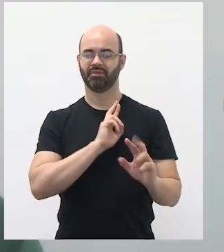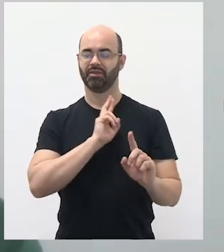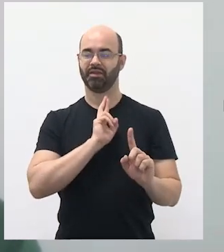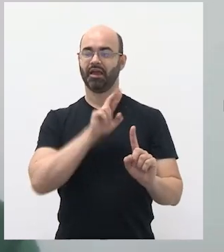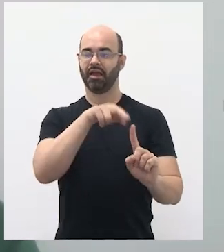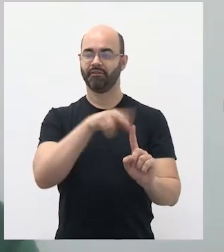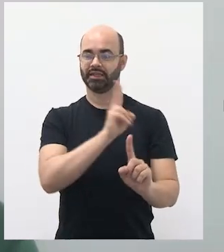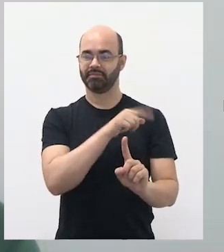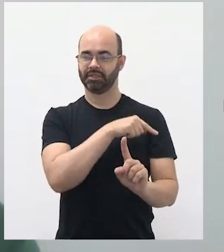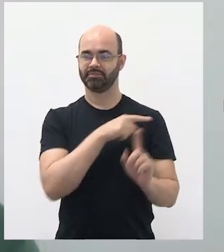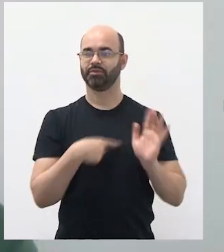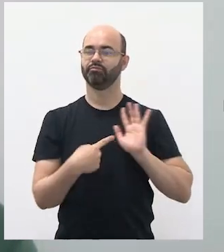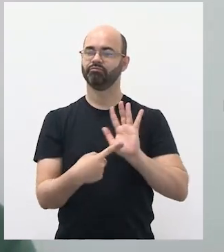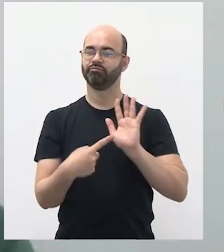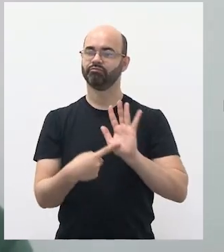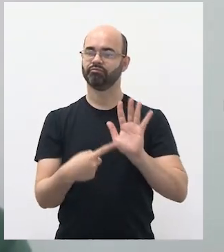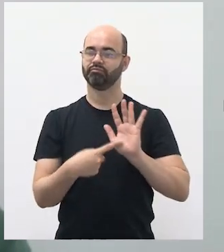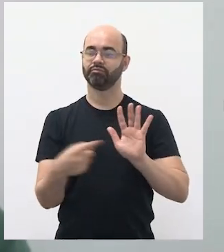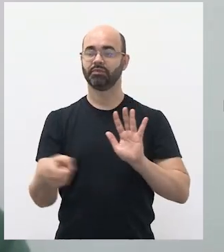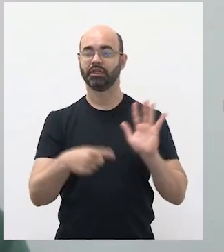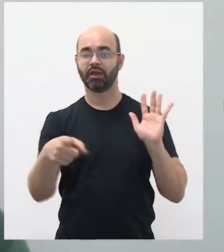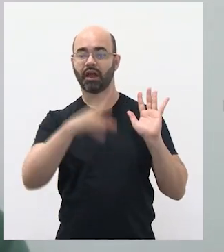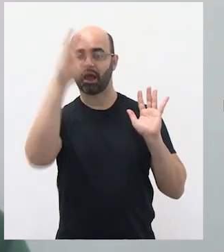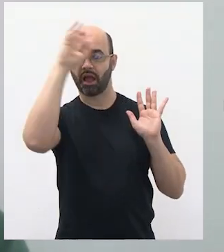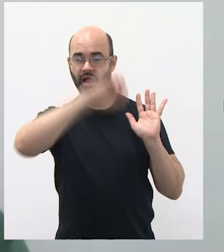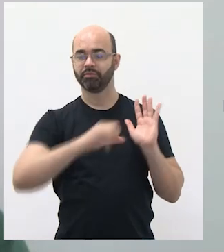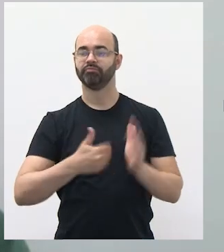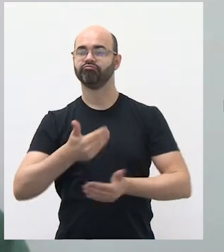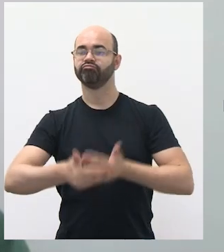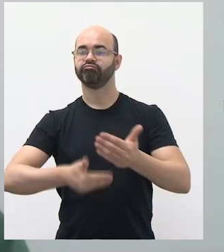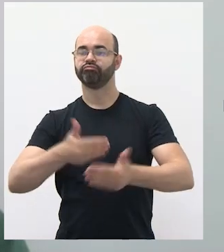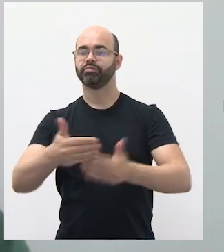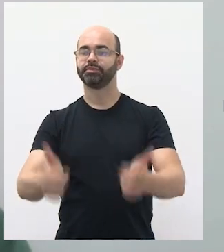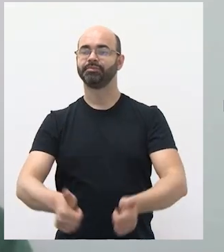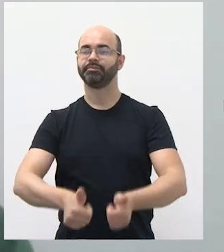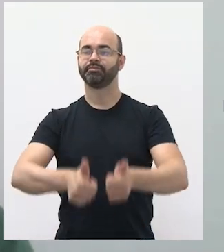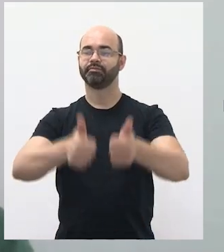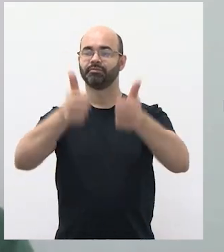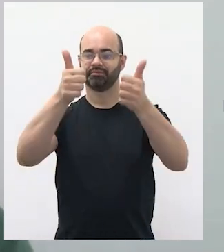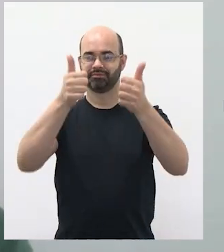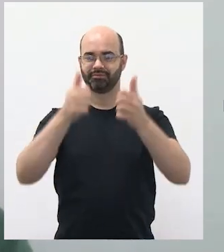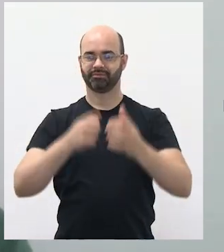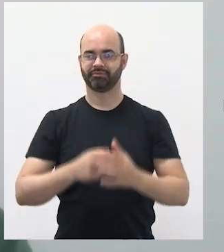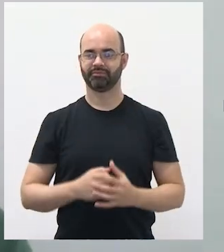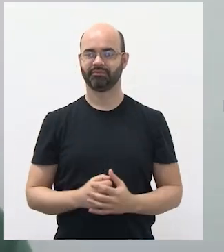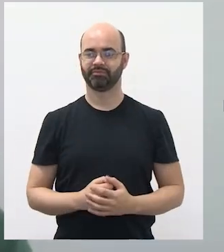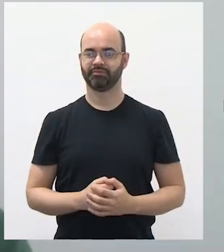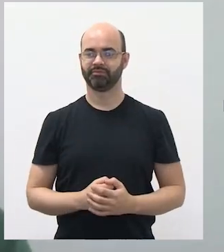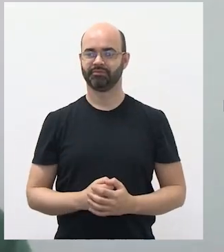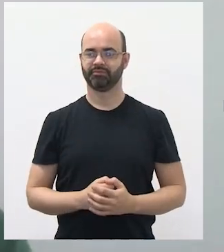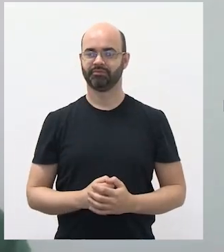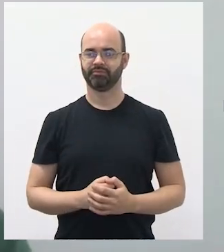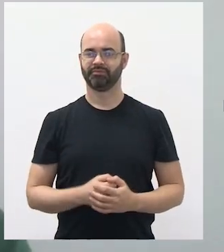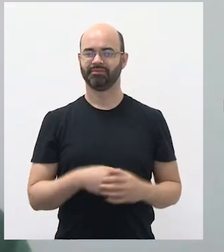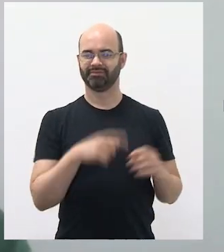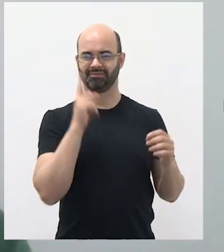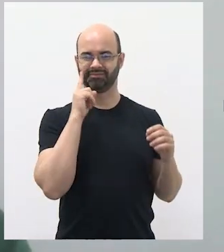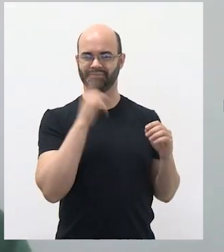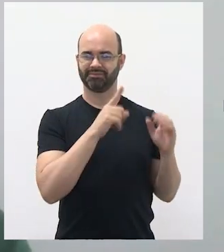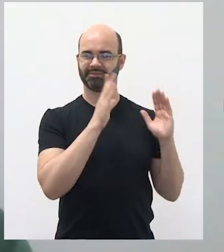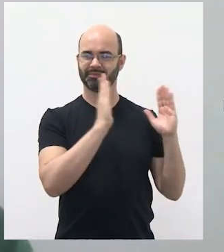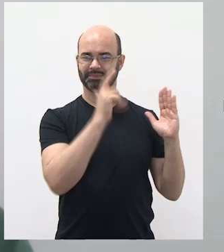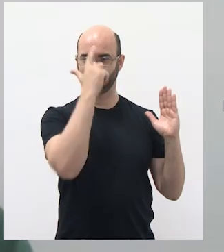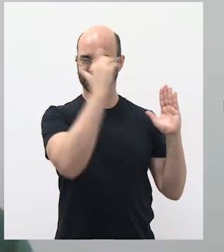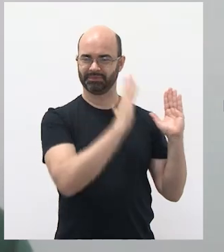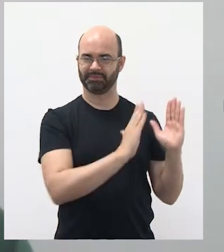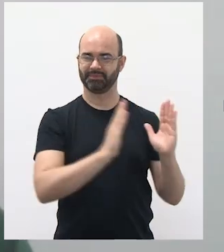Então, eu quero trazer esses recortes para a gente pensar um pouco os slides que eu